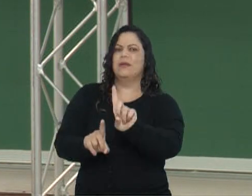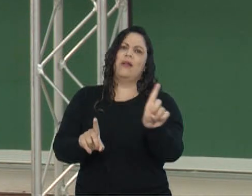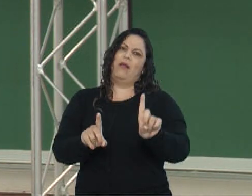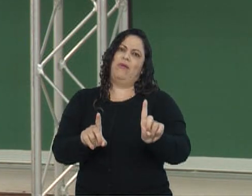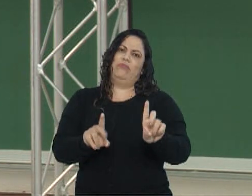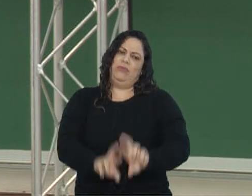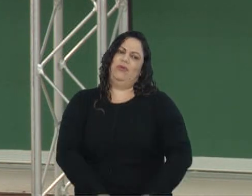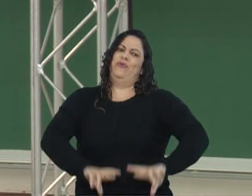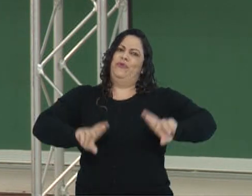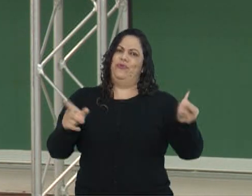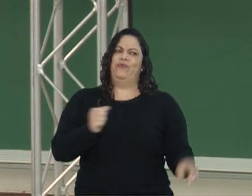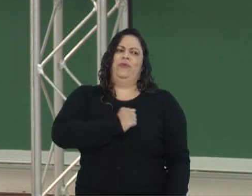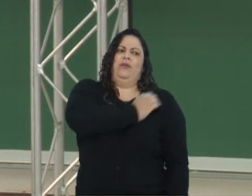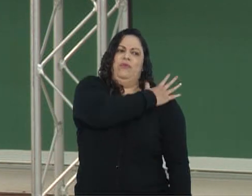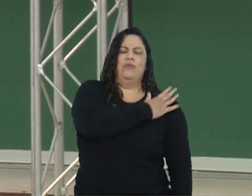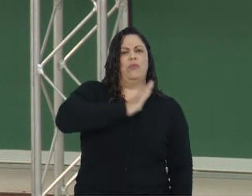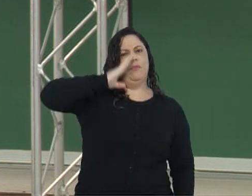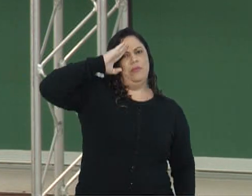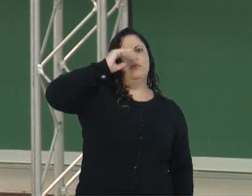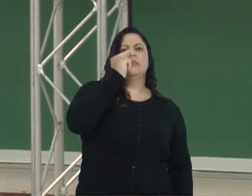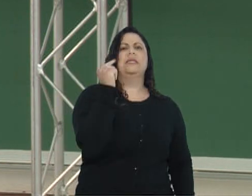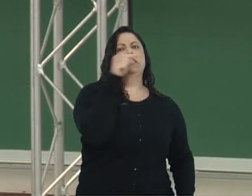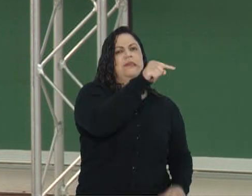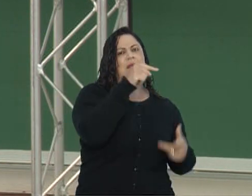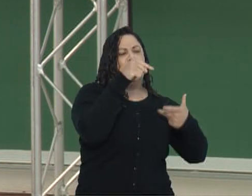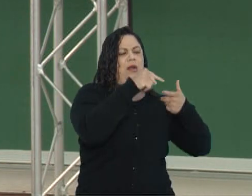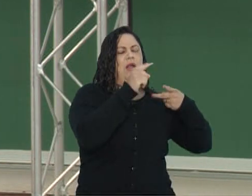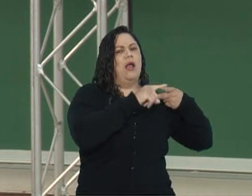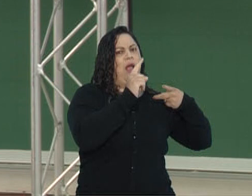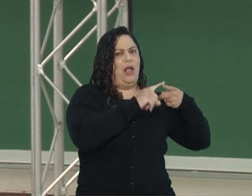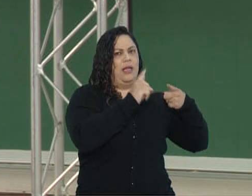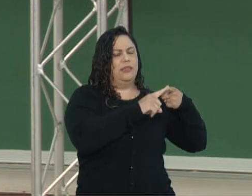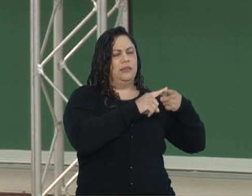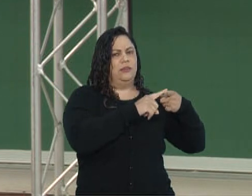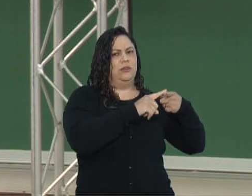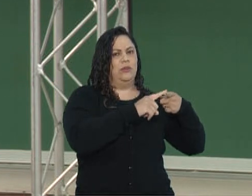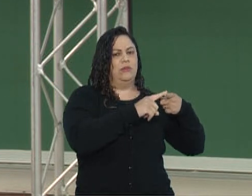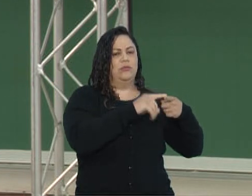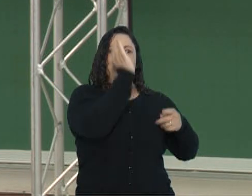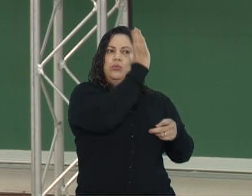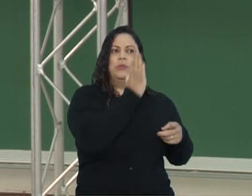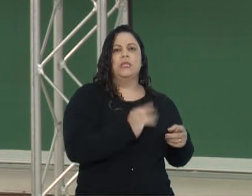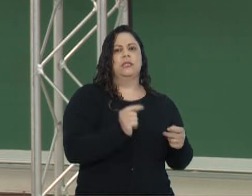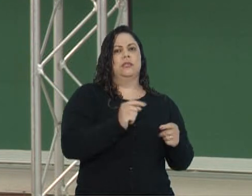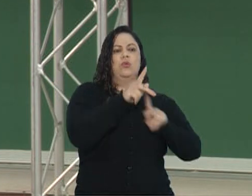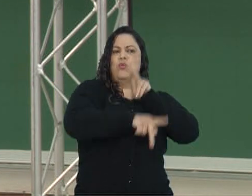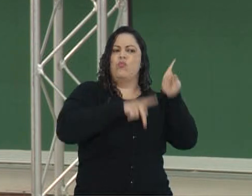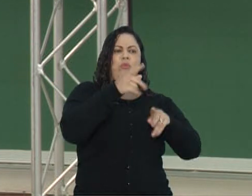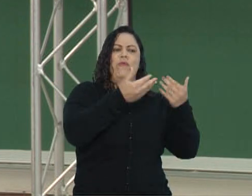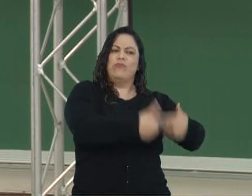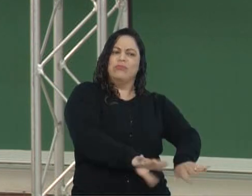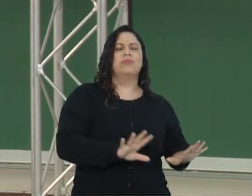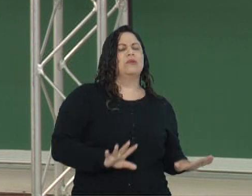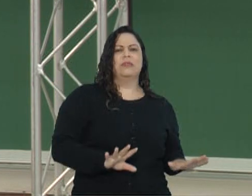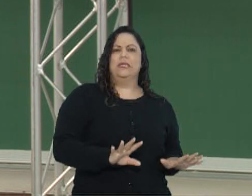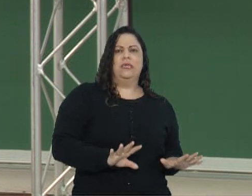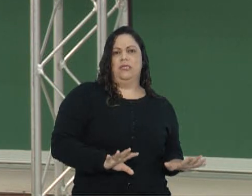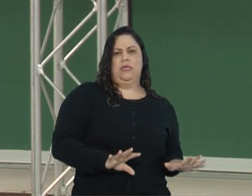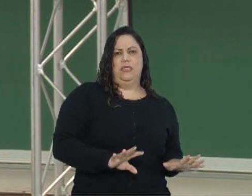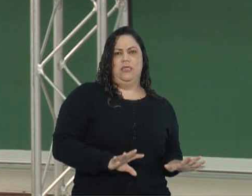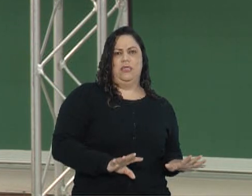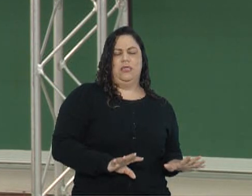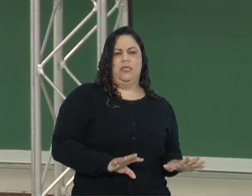regime militar no Brasil, por exemplo, né, que não foi aceito pela população de maneira geral e havia